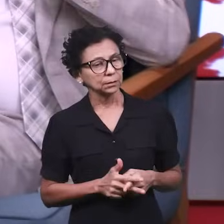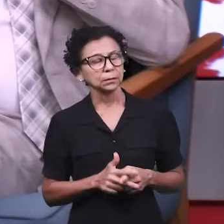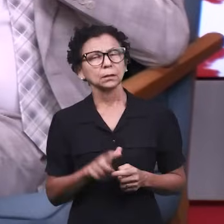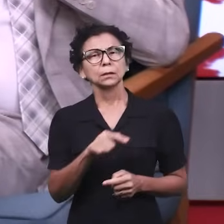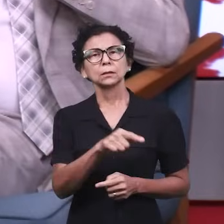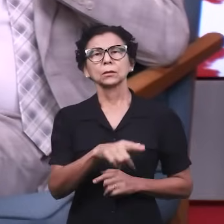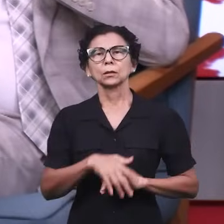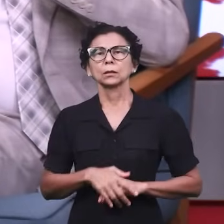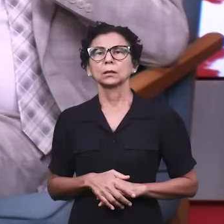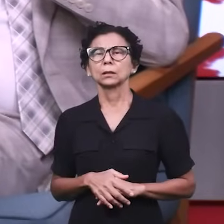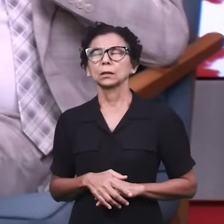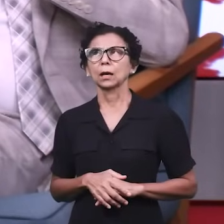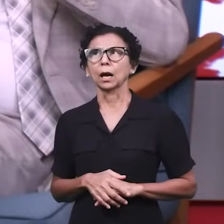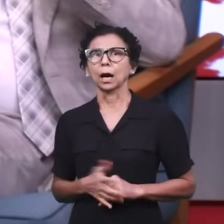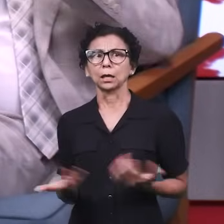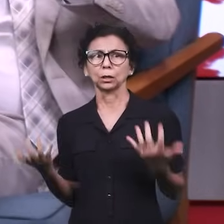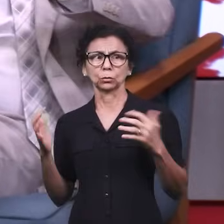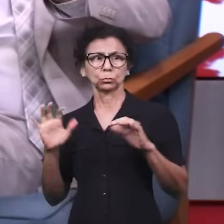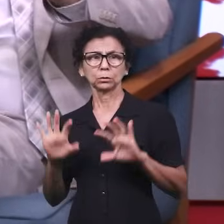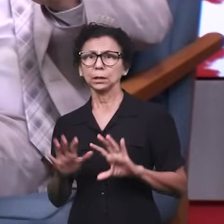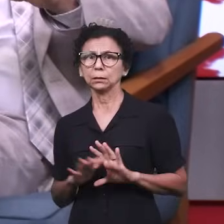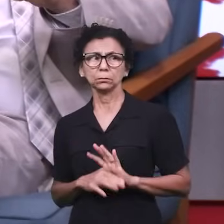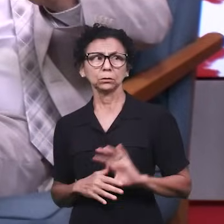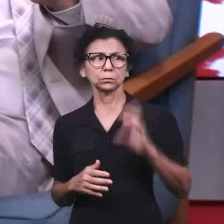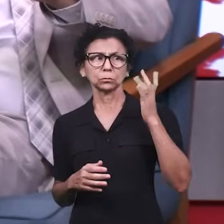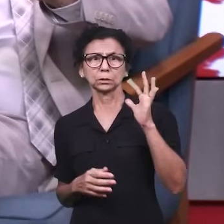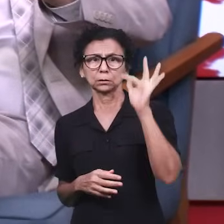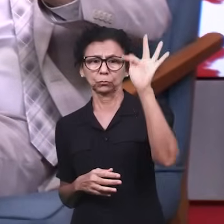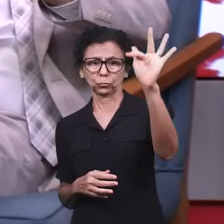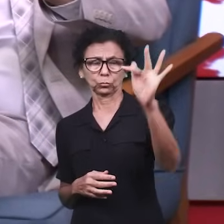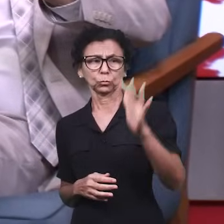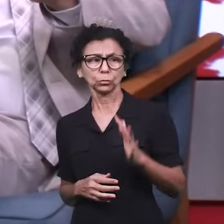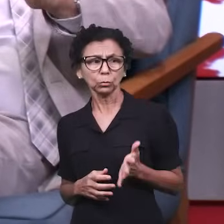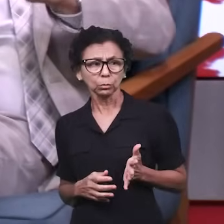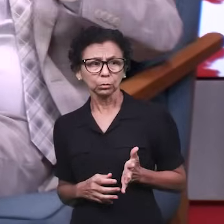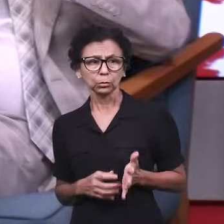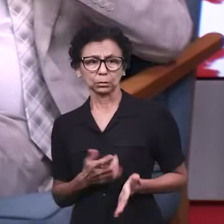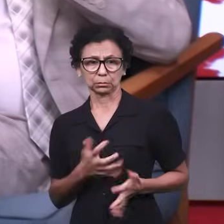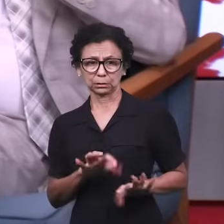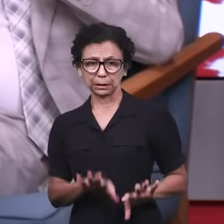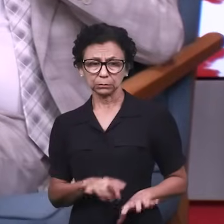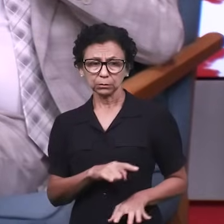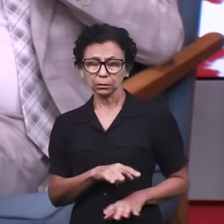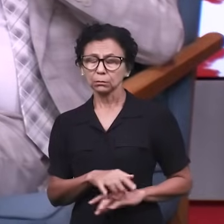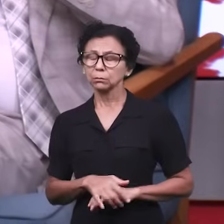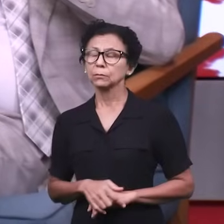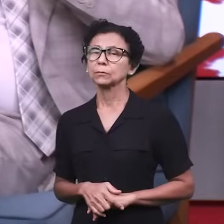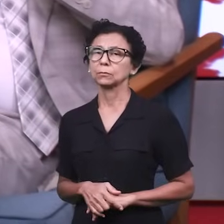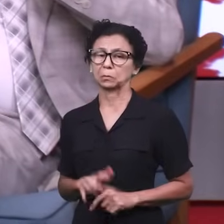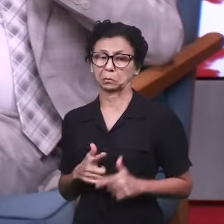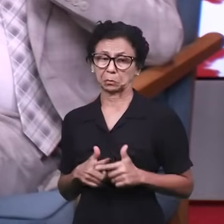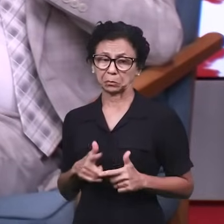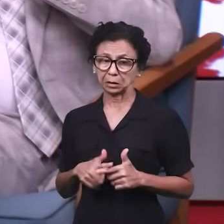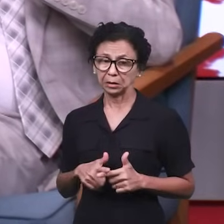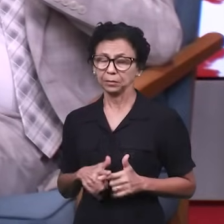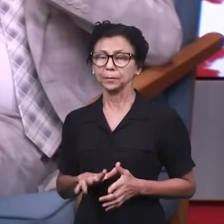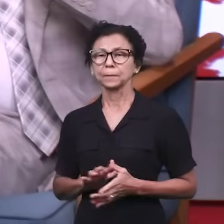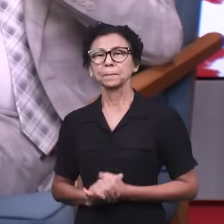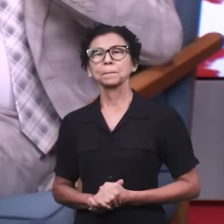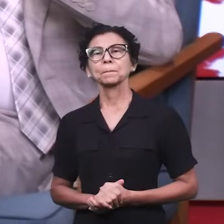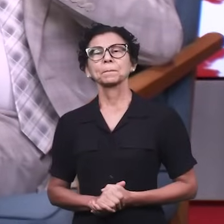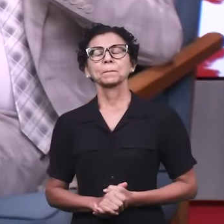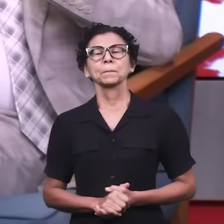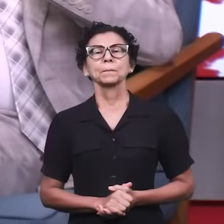Ela toma para si e diz, não, mas eu não quero que isso aconteça com a minha vida. Então, aquela profecia a